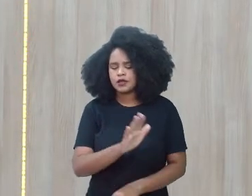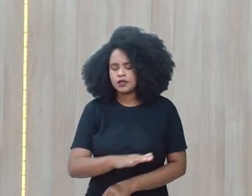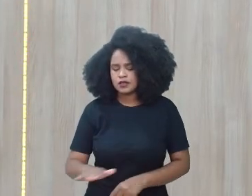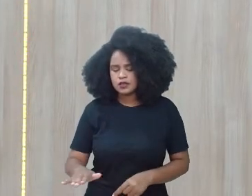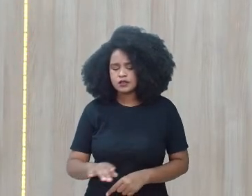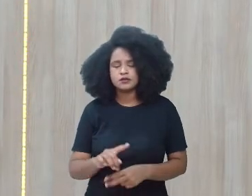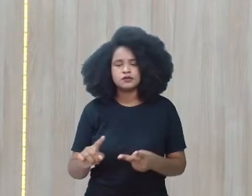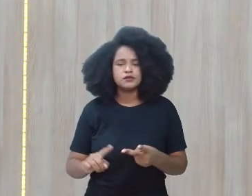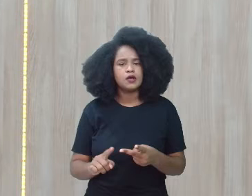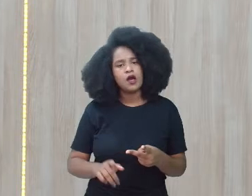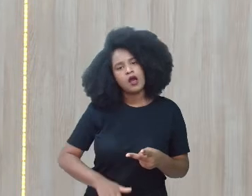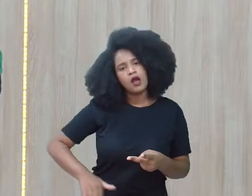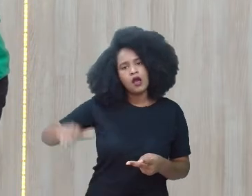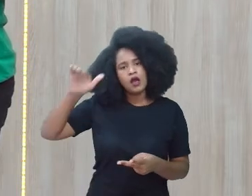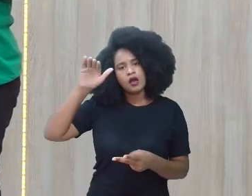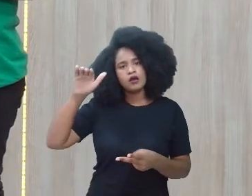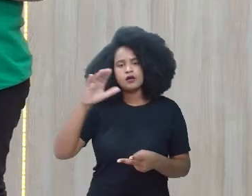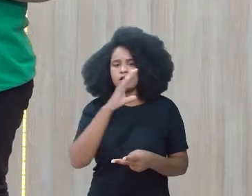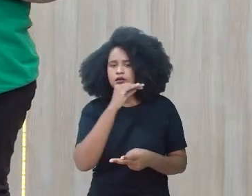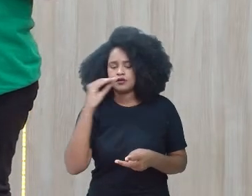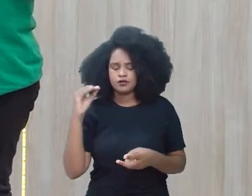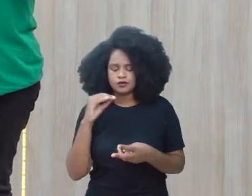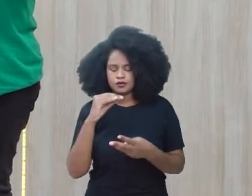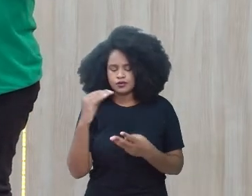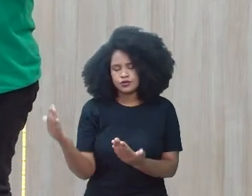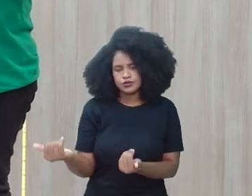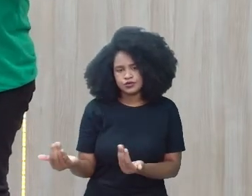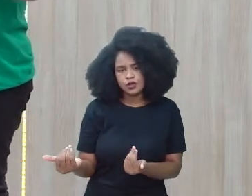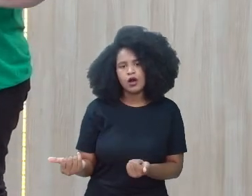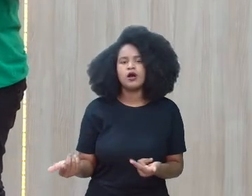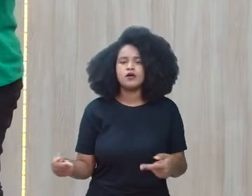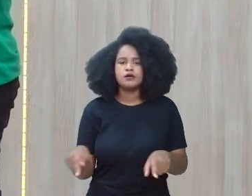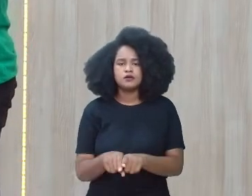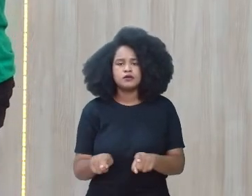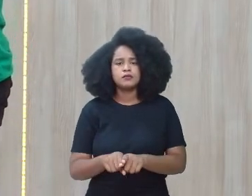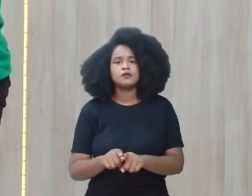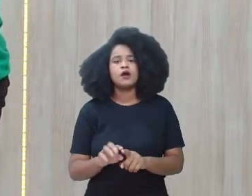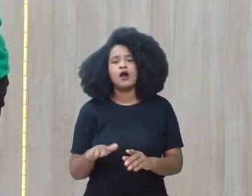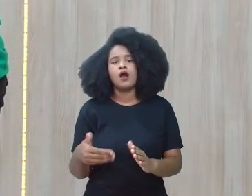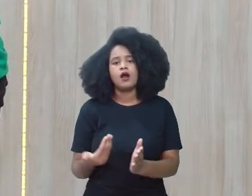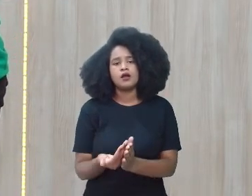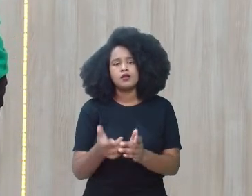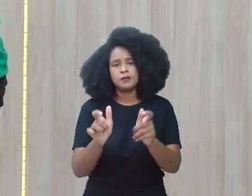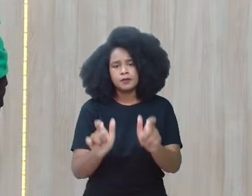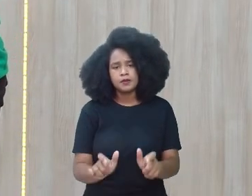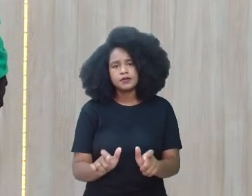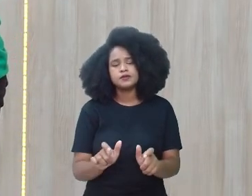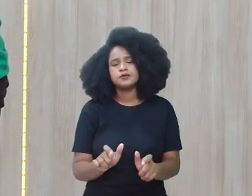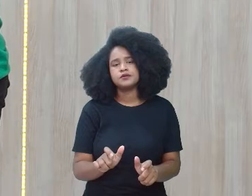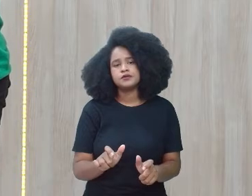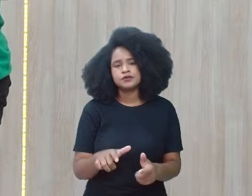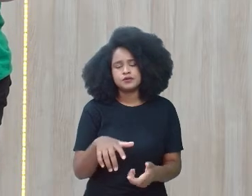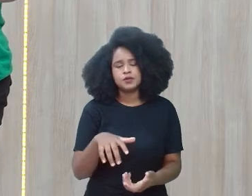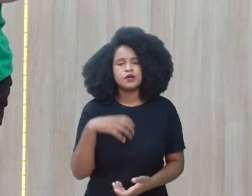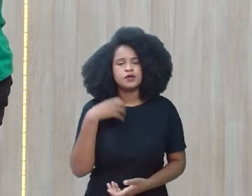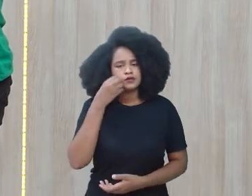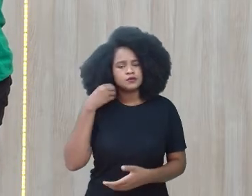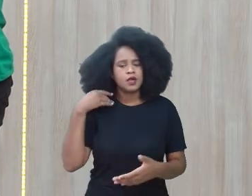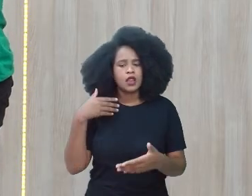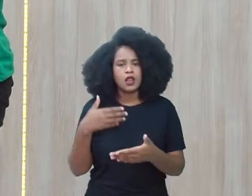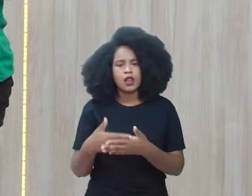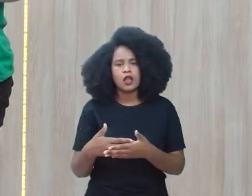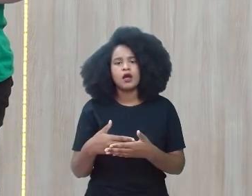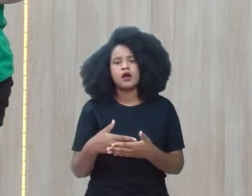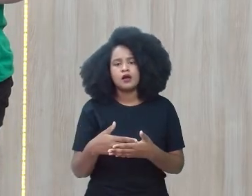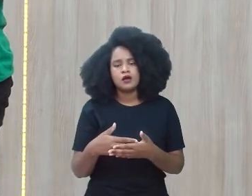criança, para o adolescente, para o jovem, o adulto e até aquela pessoa mais experiente que pode